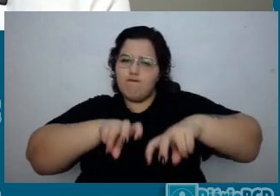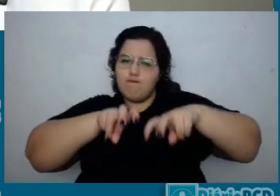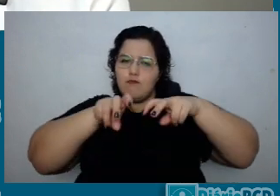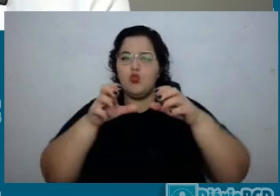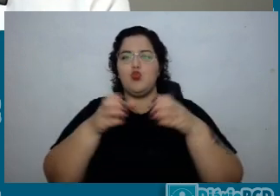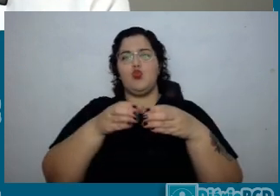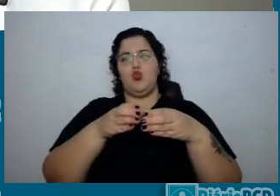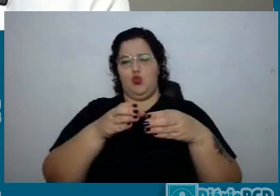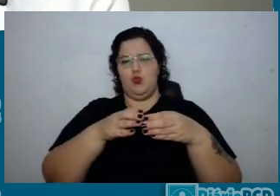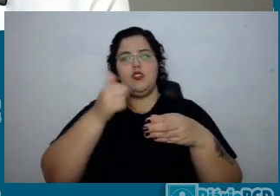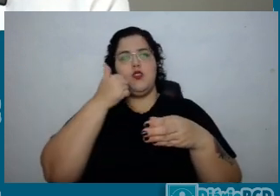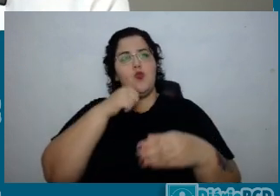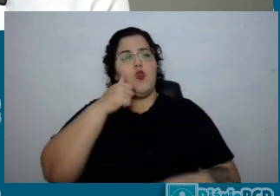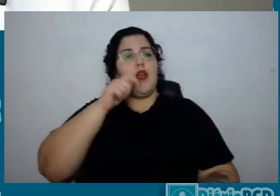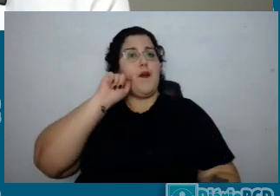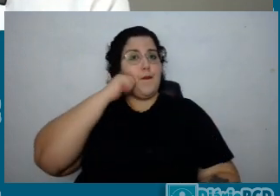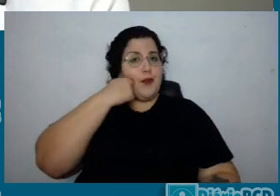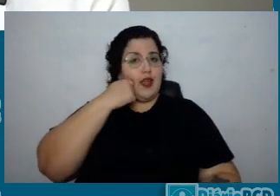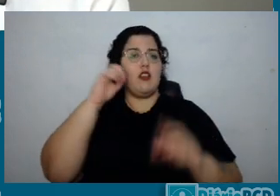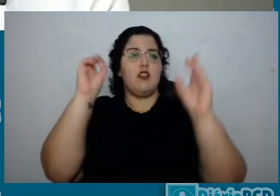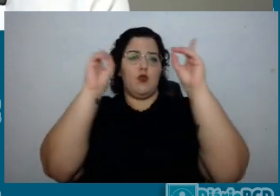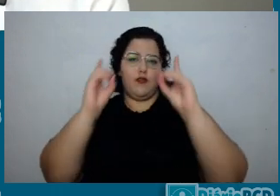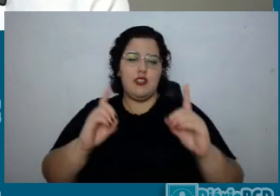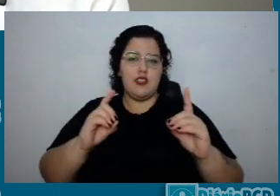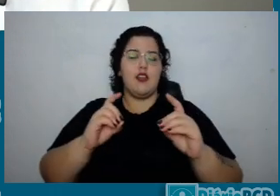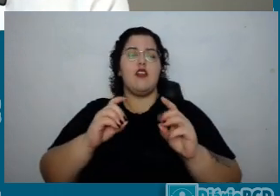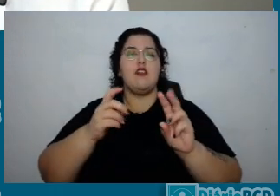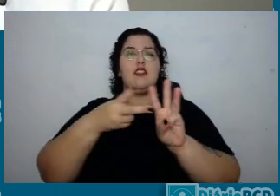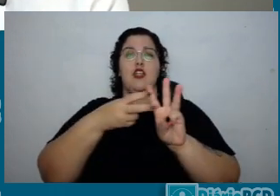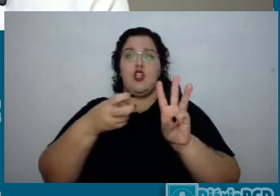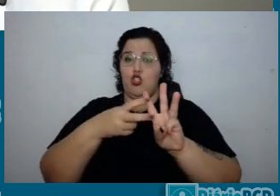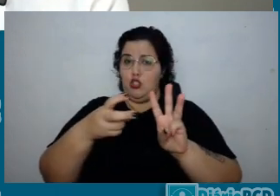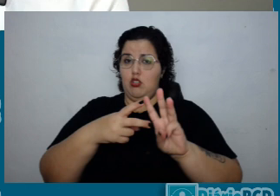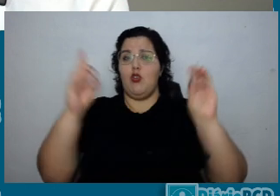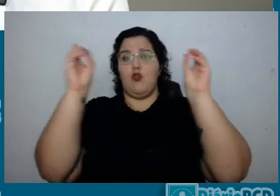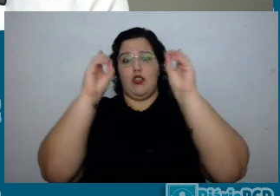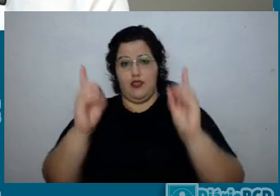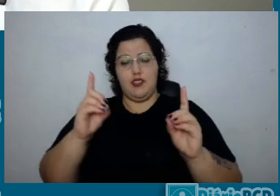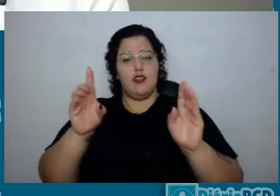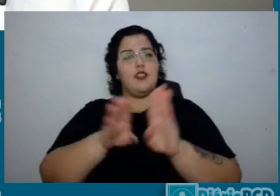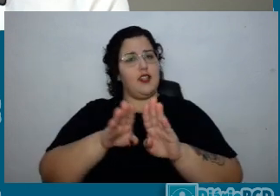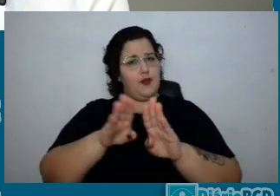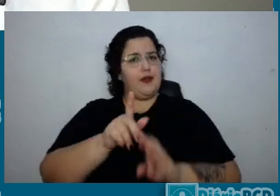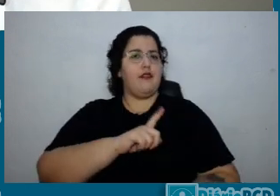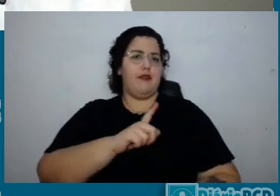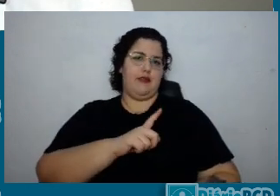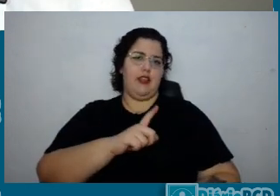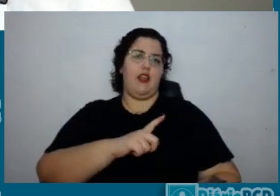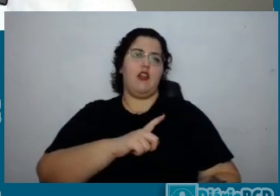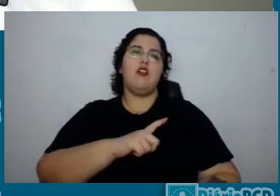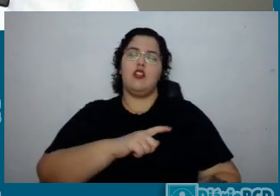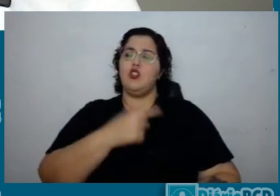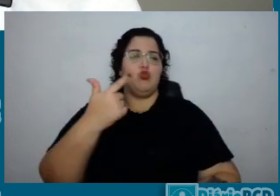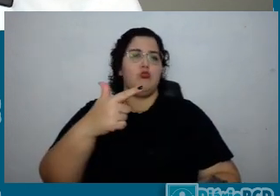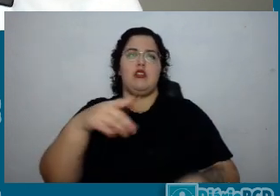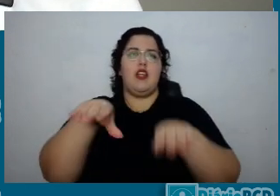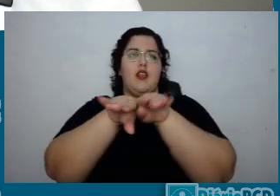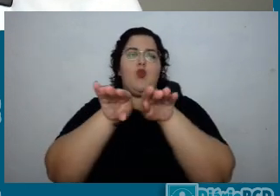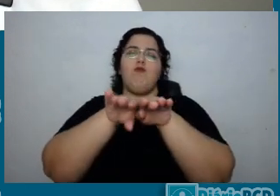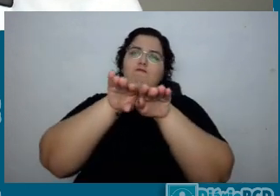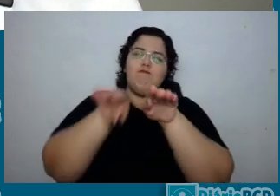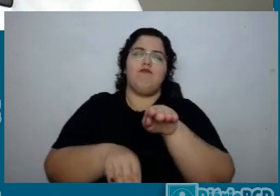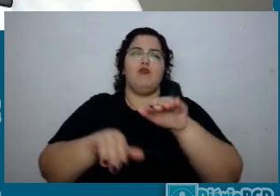grupos mais invisibilizados, as mulheres pretas com deficiência, as pessoas indígenas com deficiência, dá um enfoque também do combate às